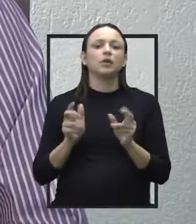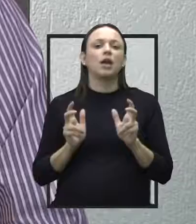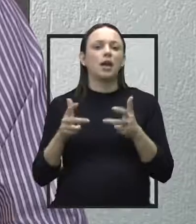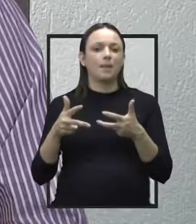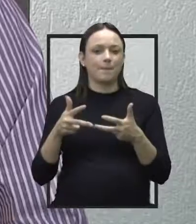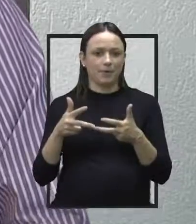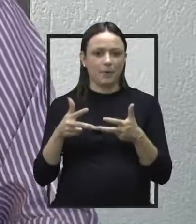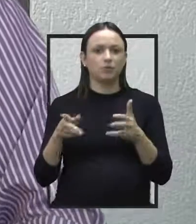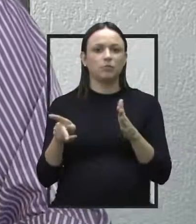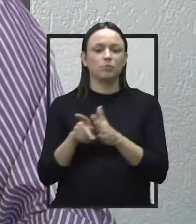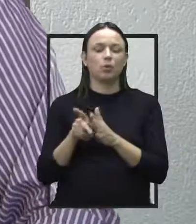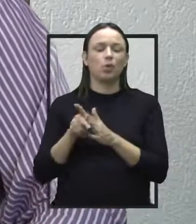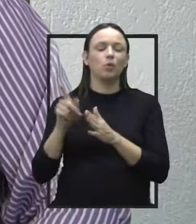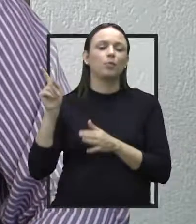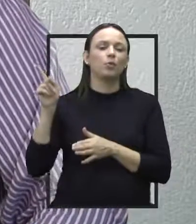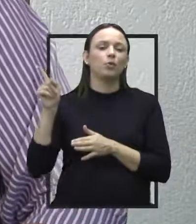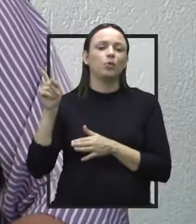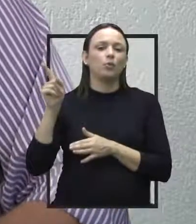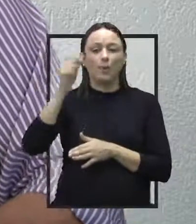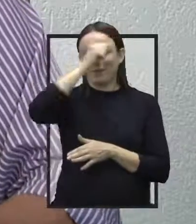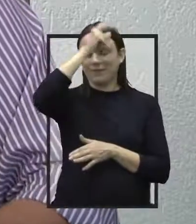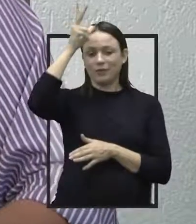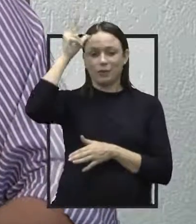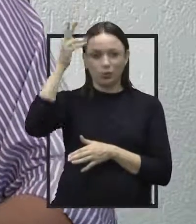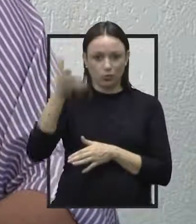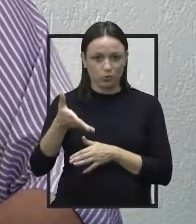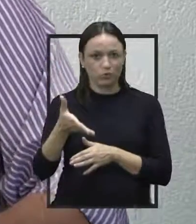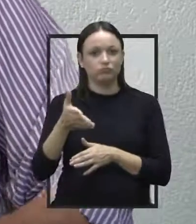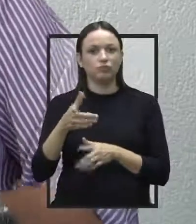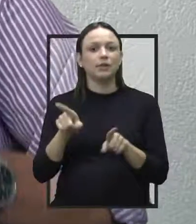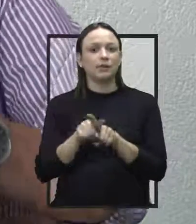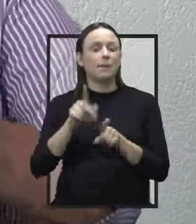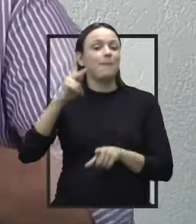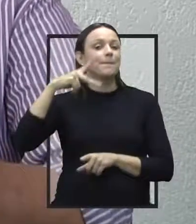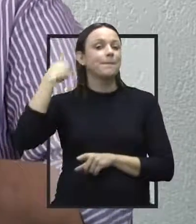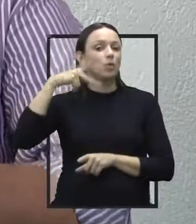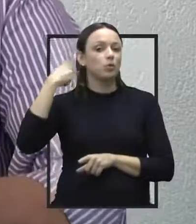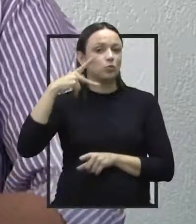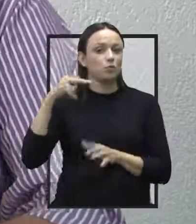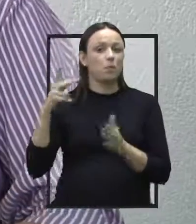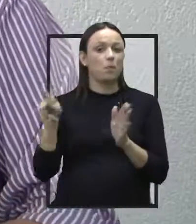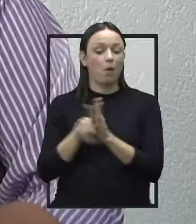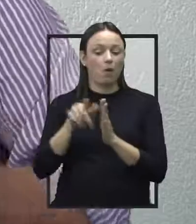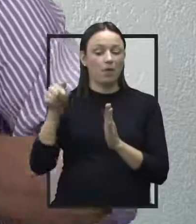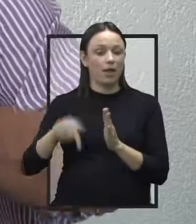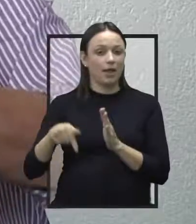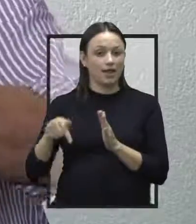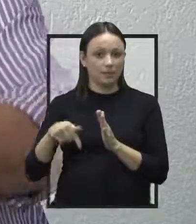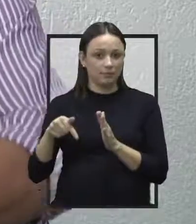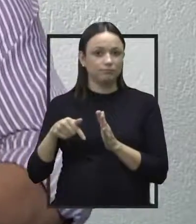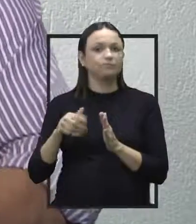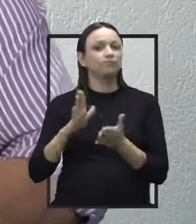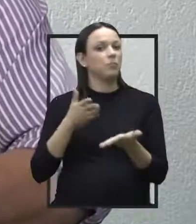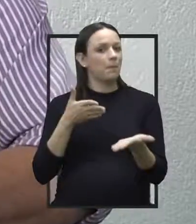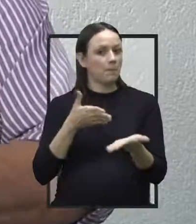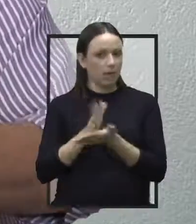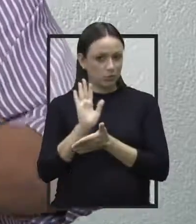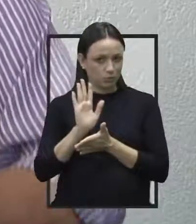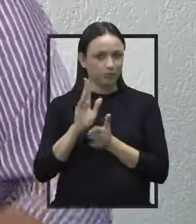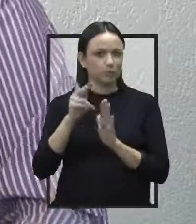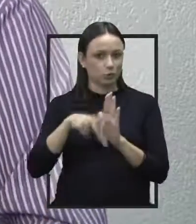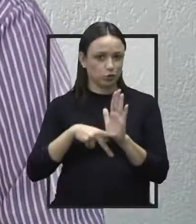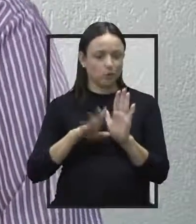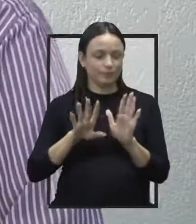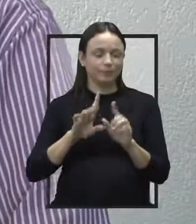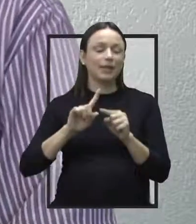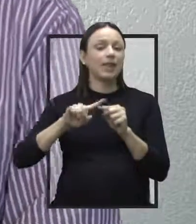parte do Poder Executivo, até houve lá a participação da Procuradoria do município, e foi aprovado um projeto.